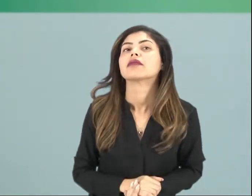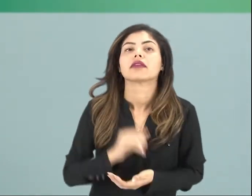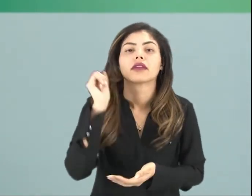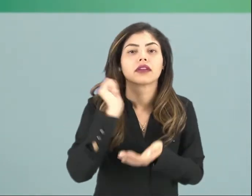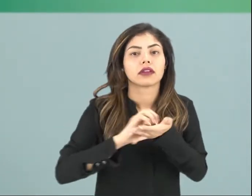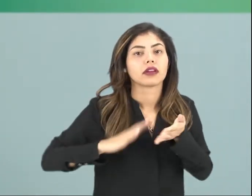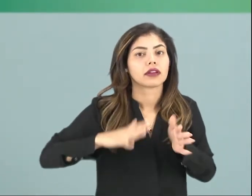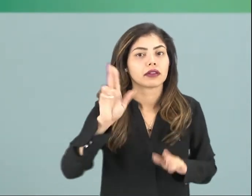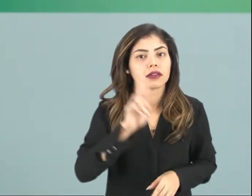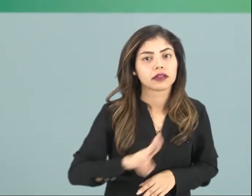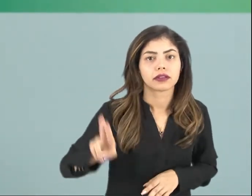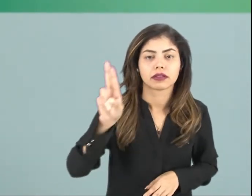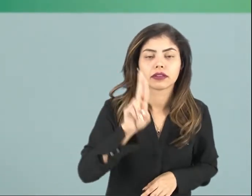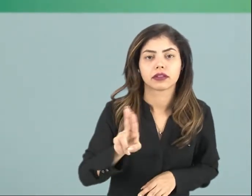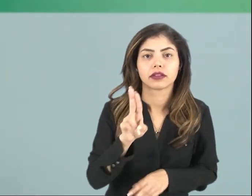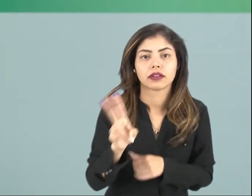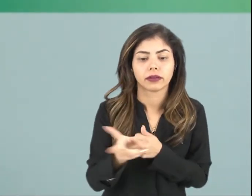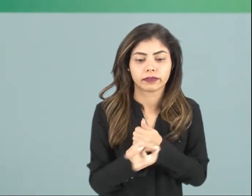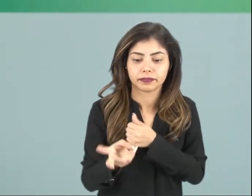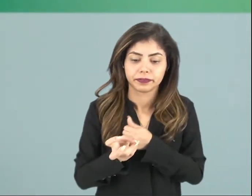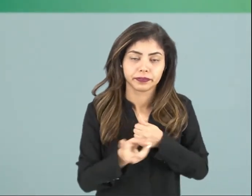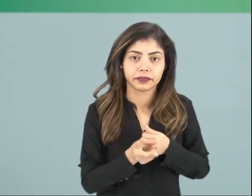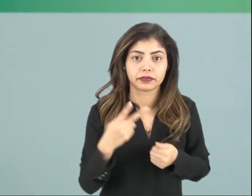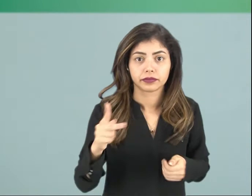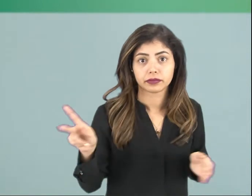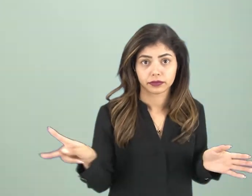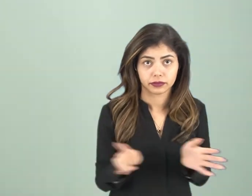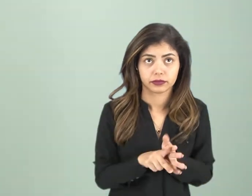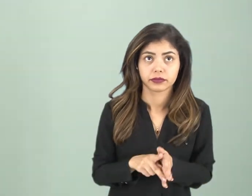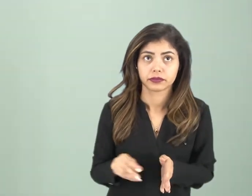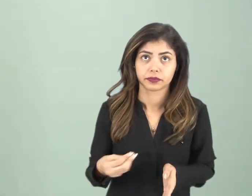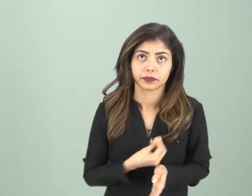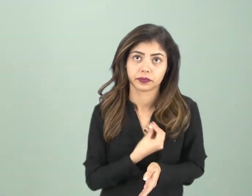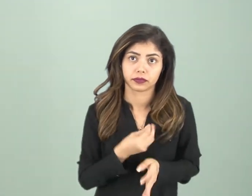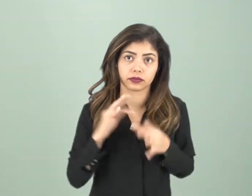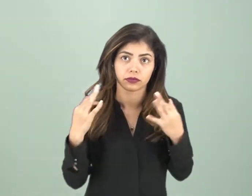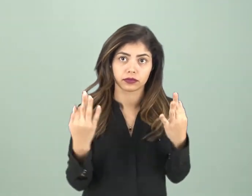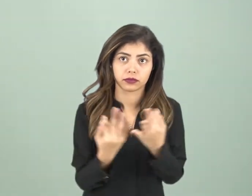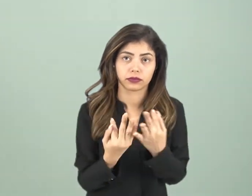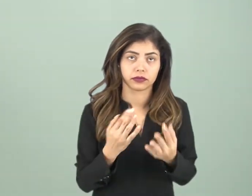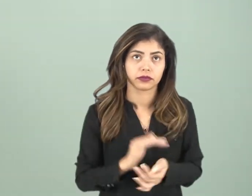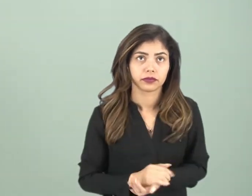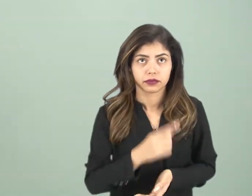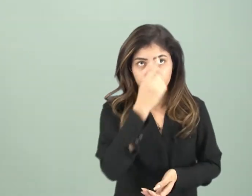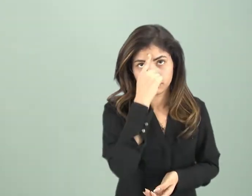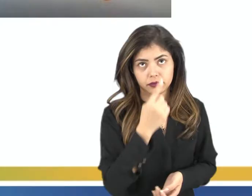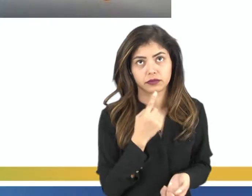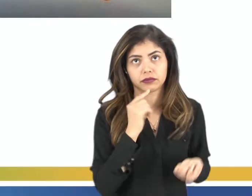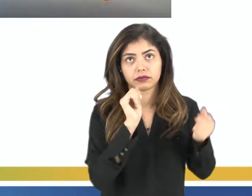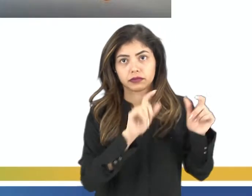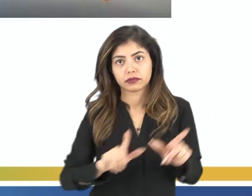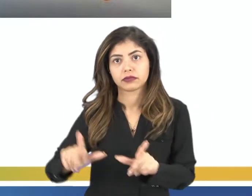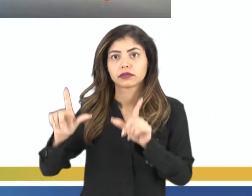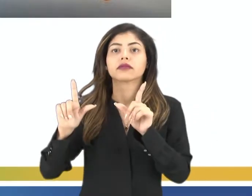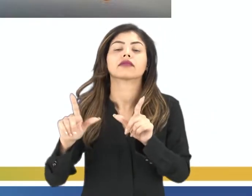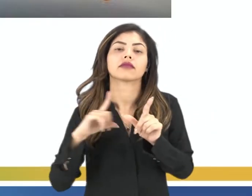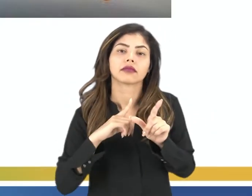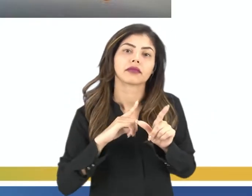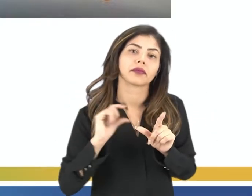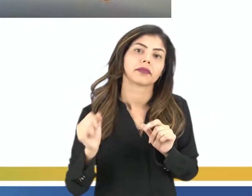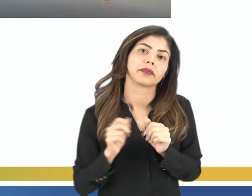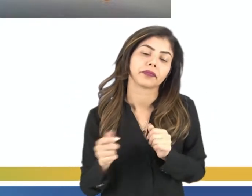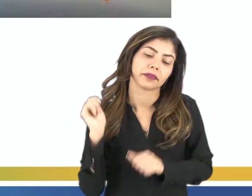atividade que eles utilizam para tirar o sustento da sua família, né? Aí nós temos as imagens de alguns ribeirinhos, né, vazeiros,